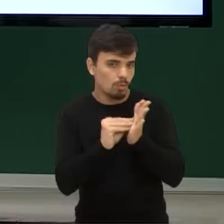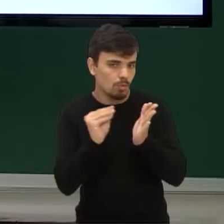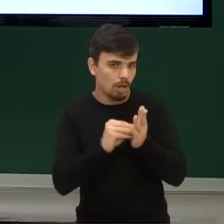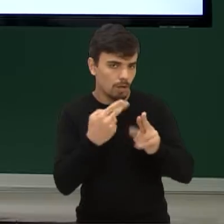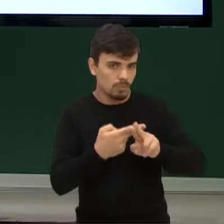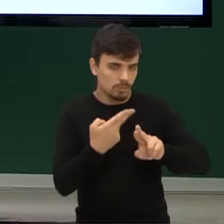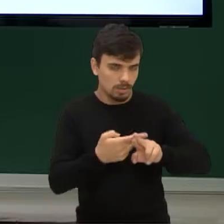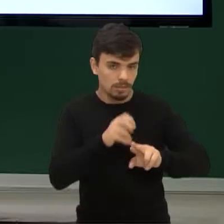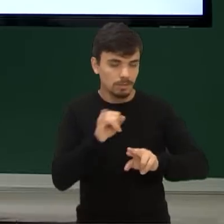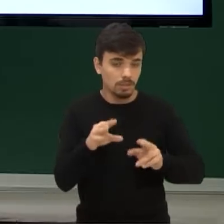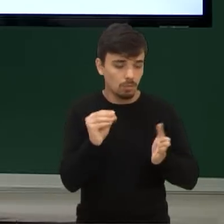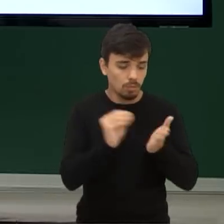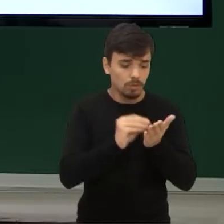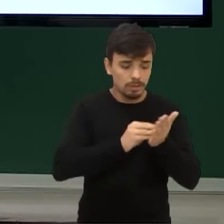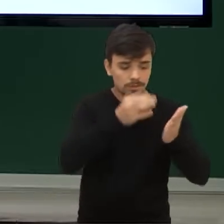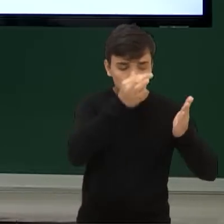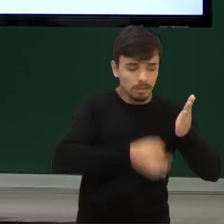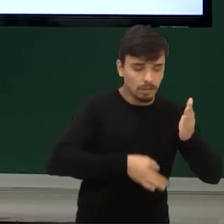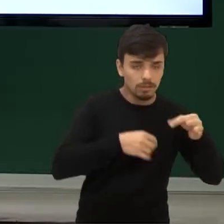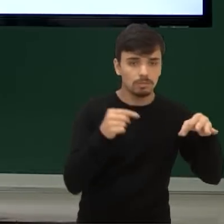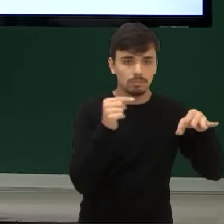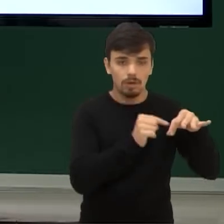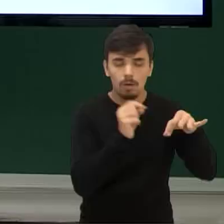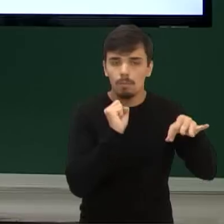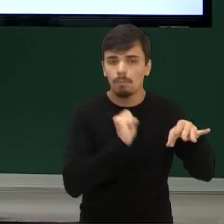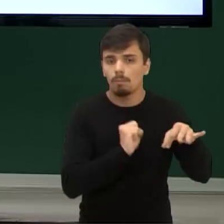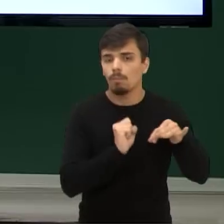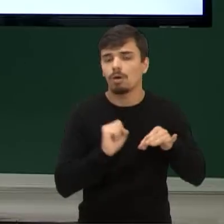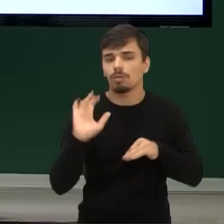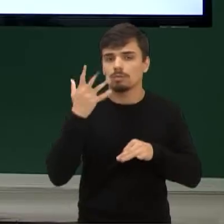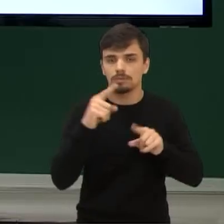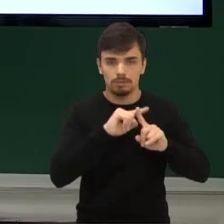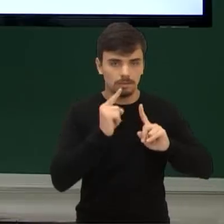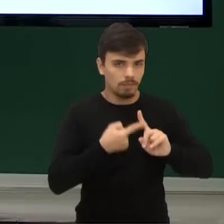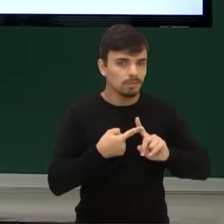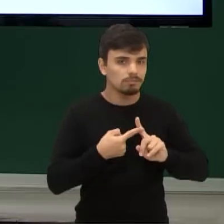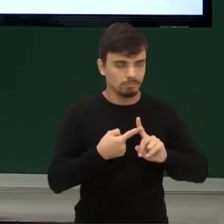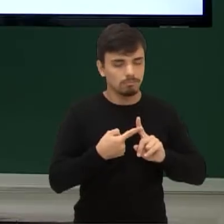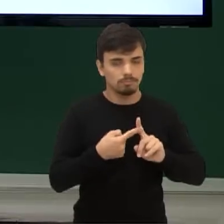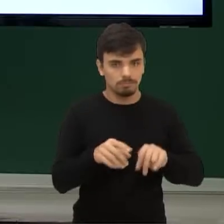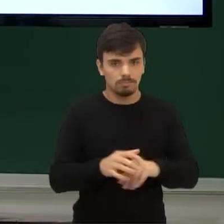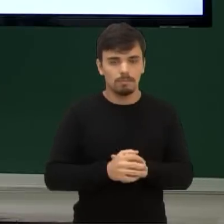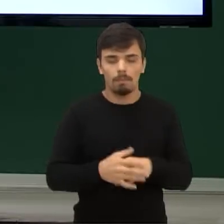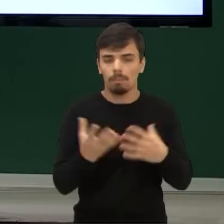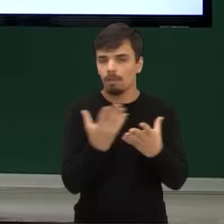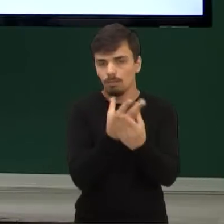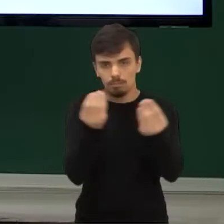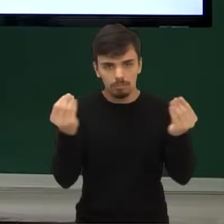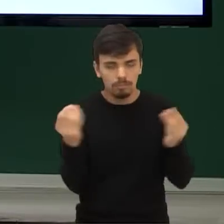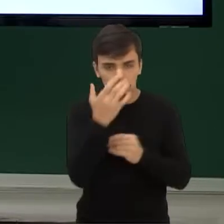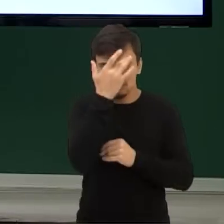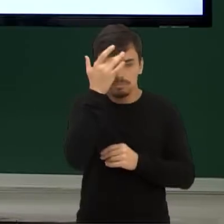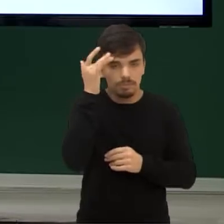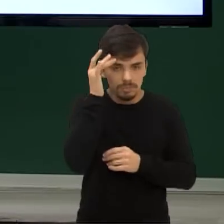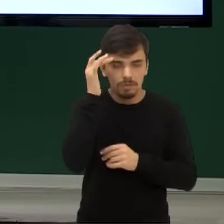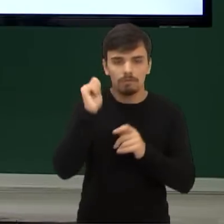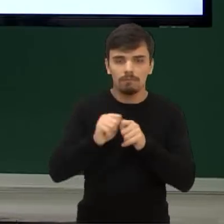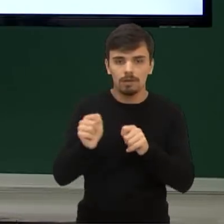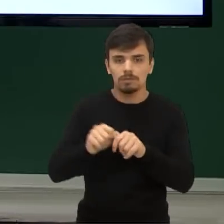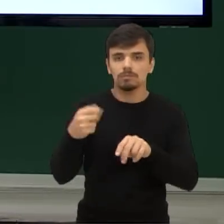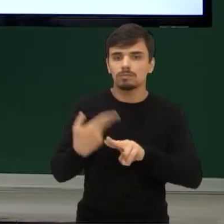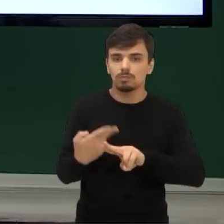Se ele não for bem posicionado, pode acontecer a gravidez. Muitas pessoas que fazem